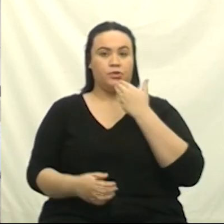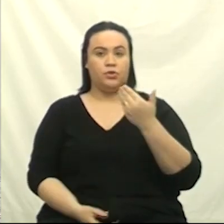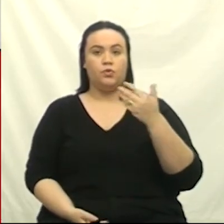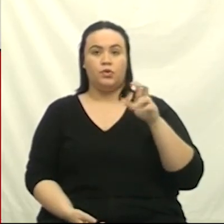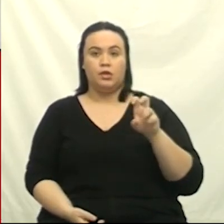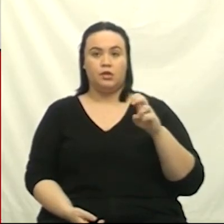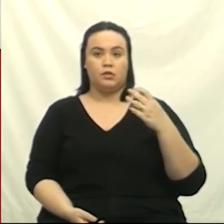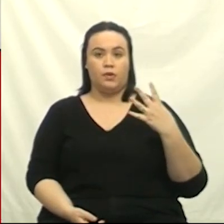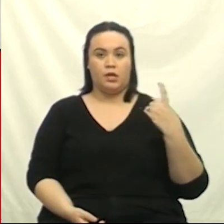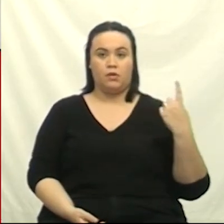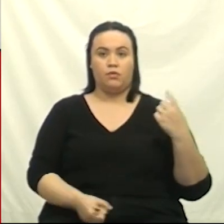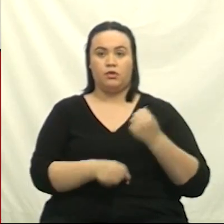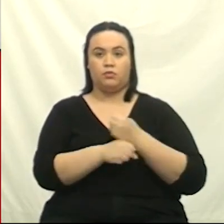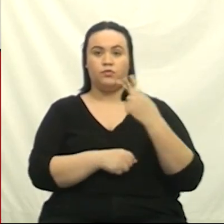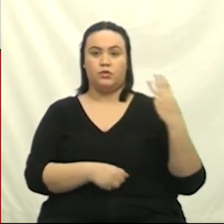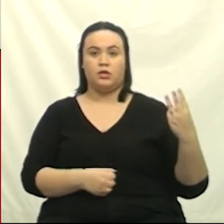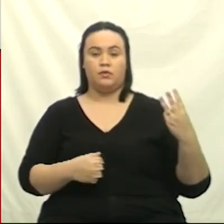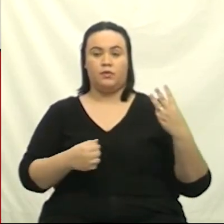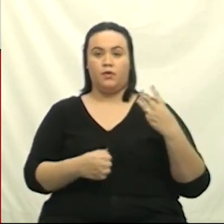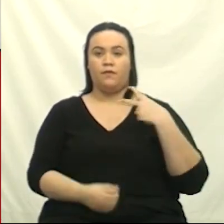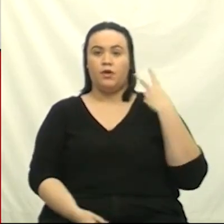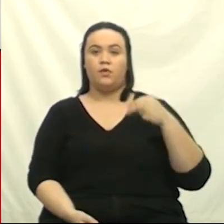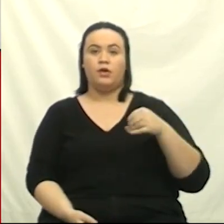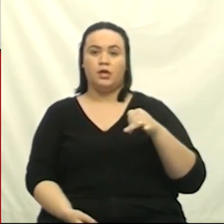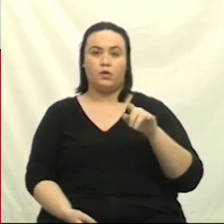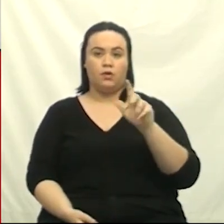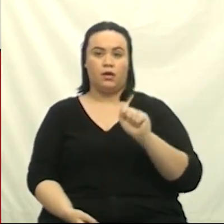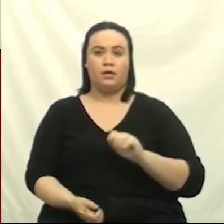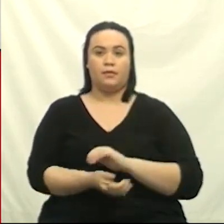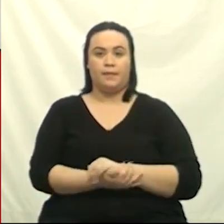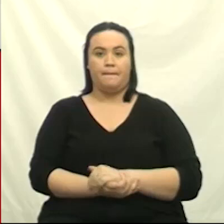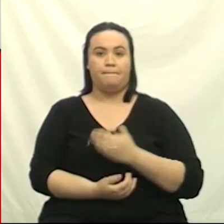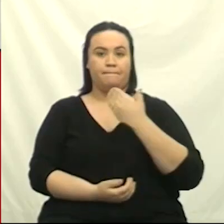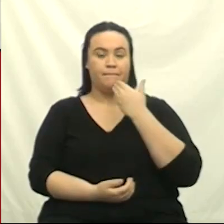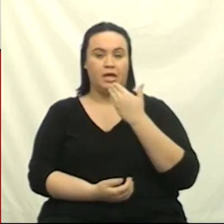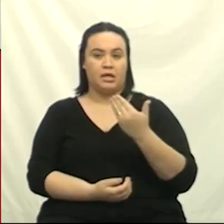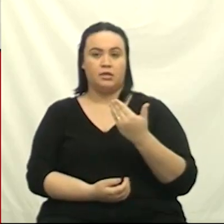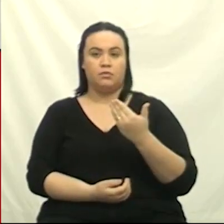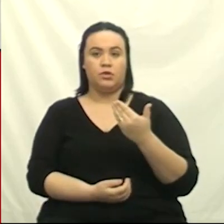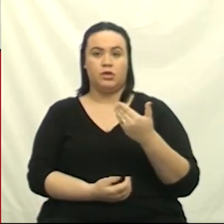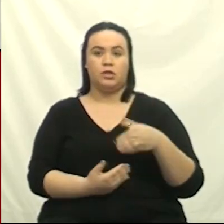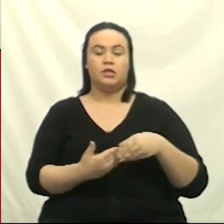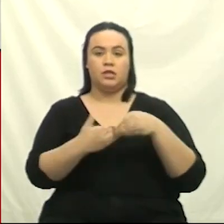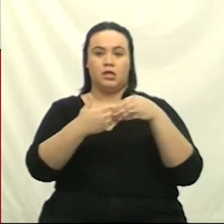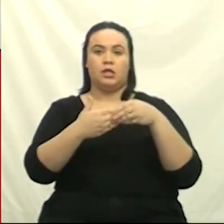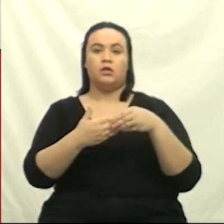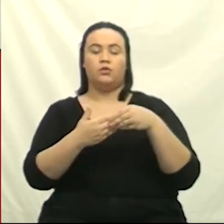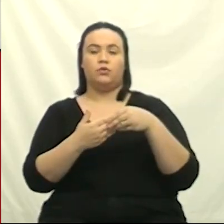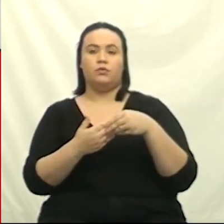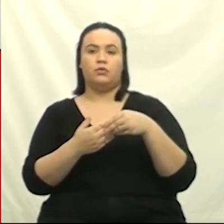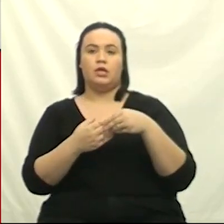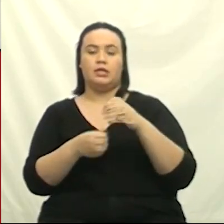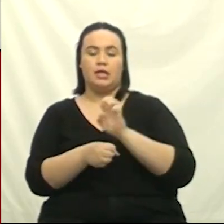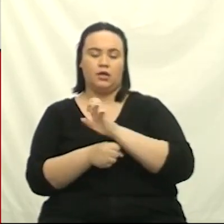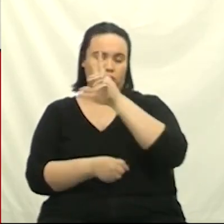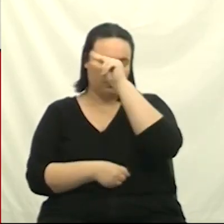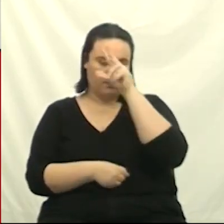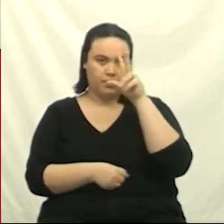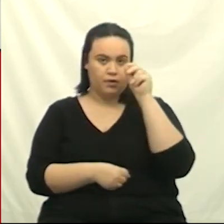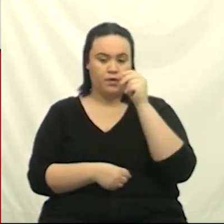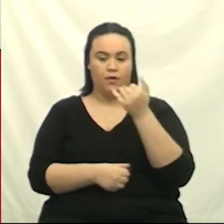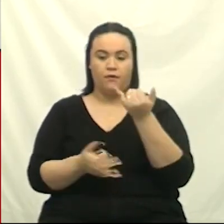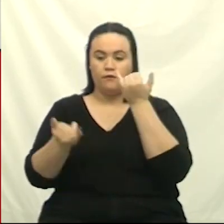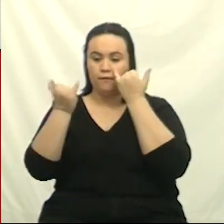541 barra 2023 autor Nicola Martins envia o expediente ao chefe do poder executivo municipal solicitando